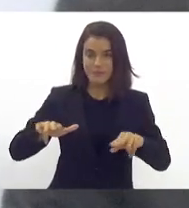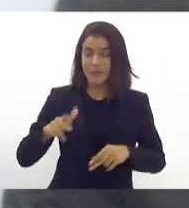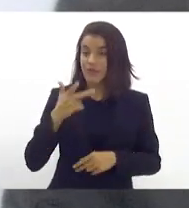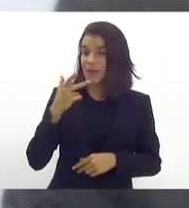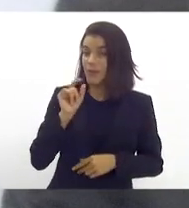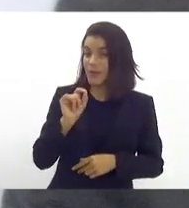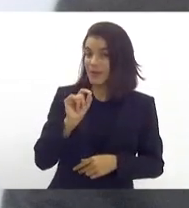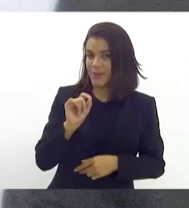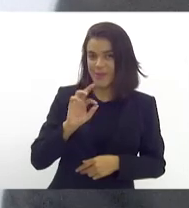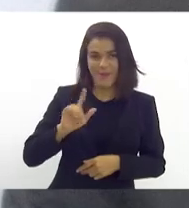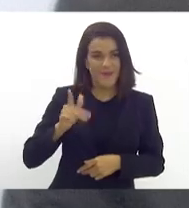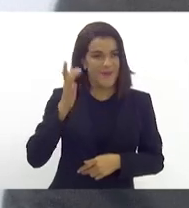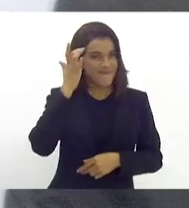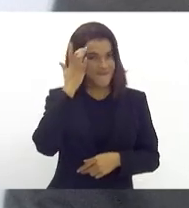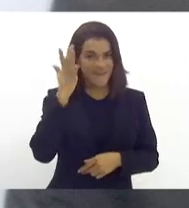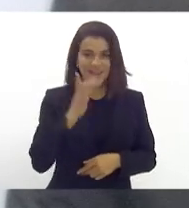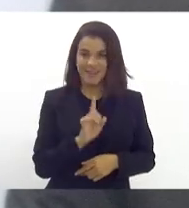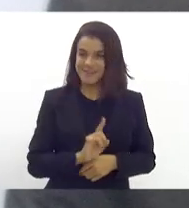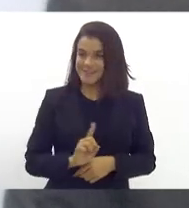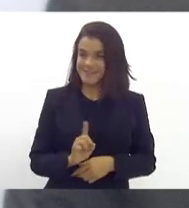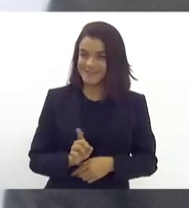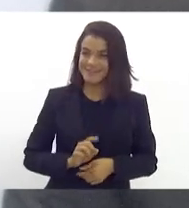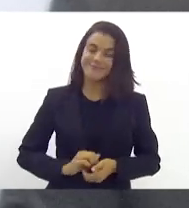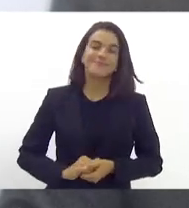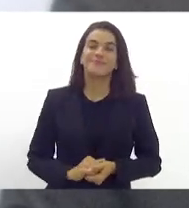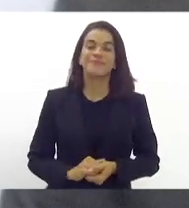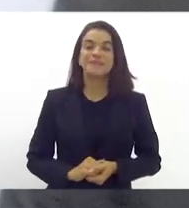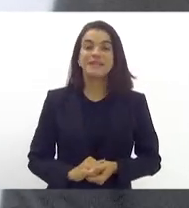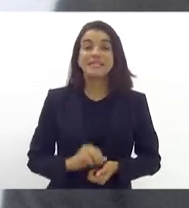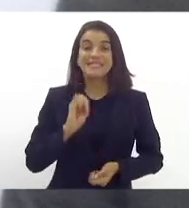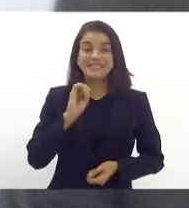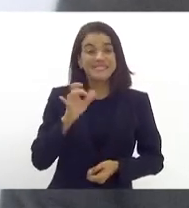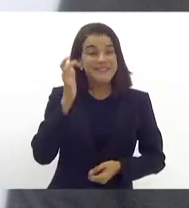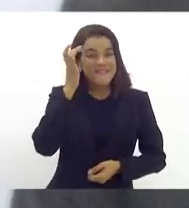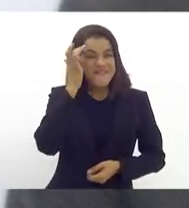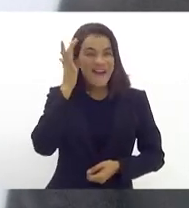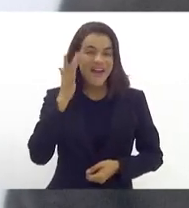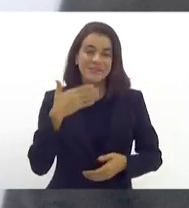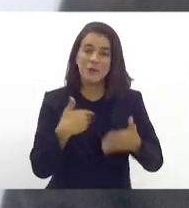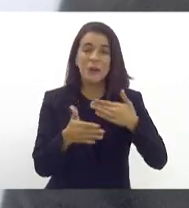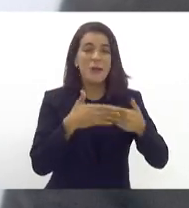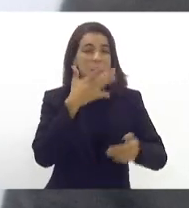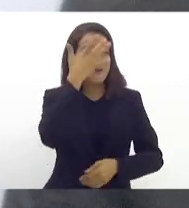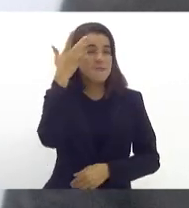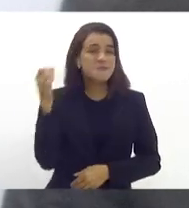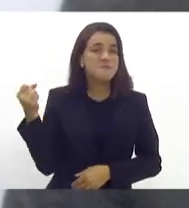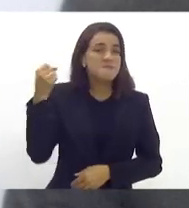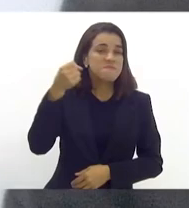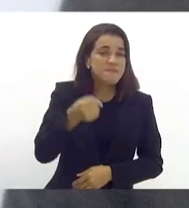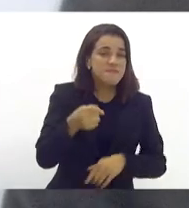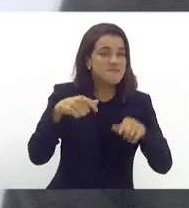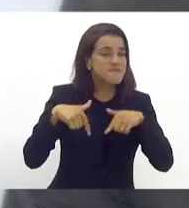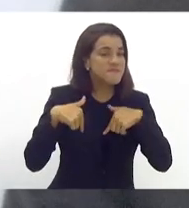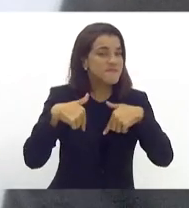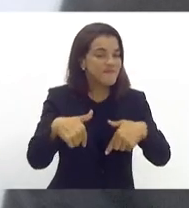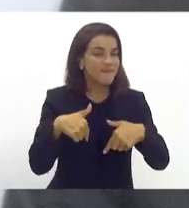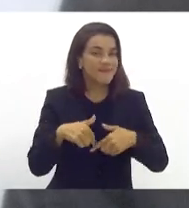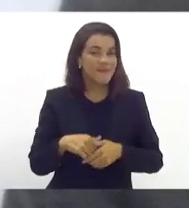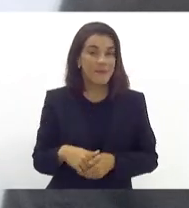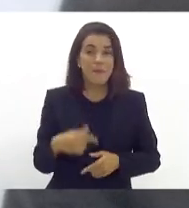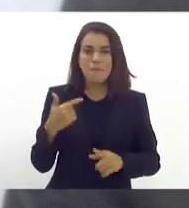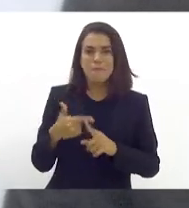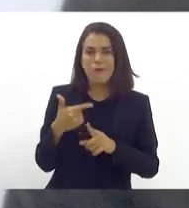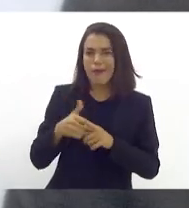solução fácil não é e E se fosse fácil qualquer um fazia não é e justamente porque não é